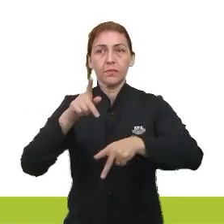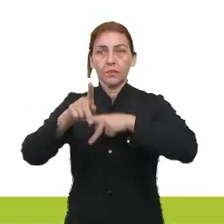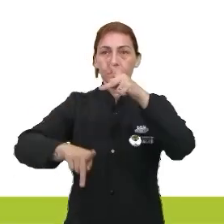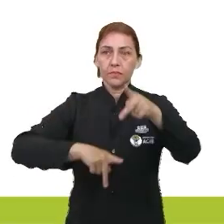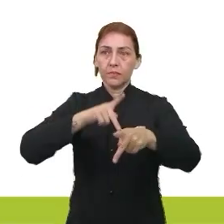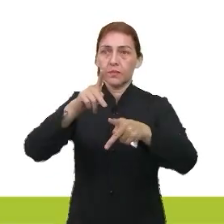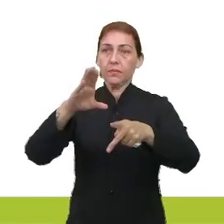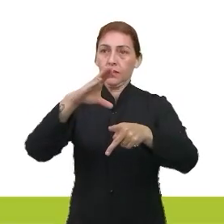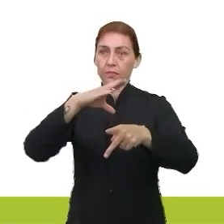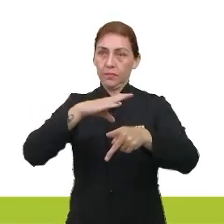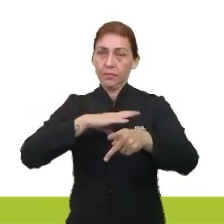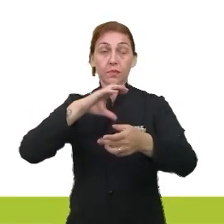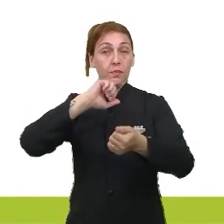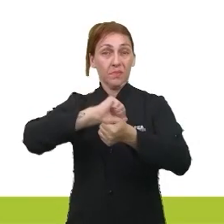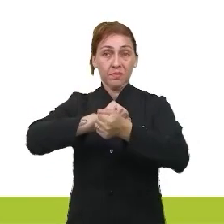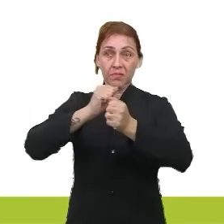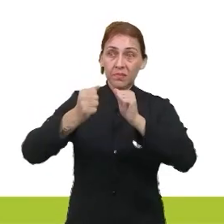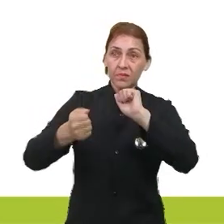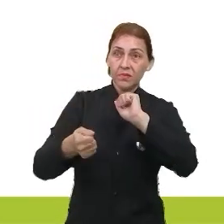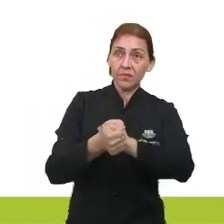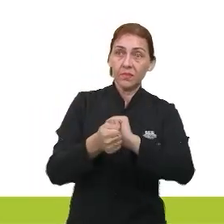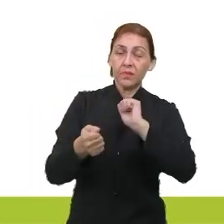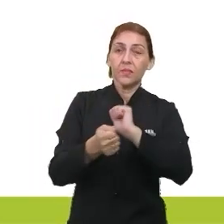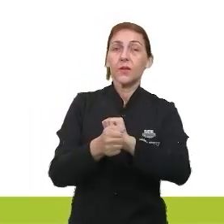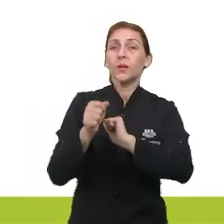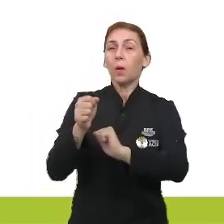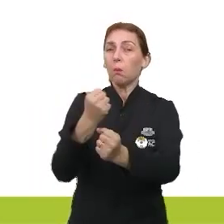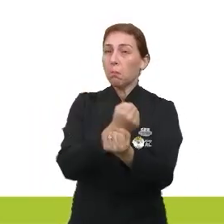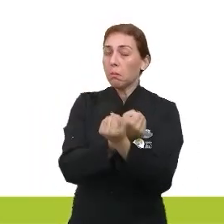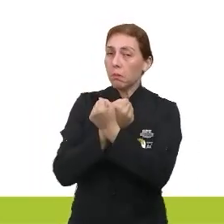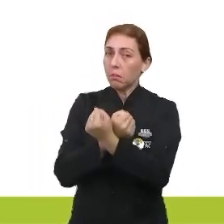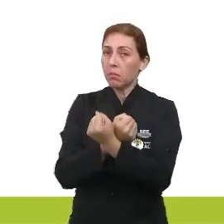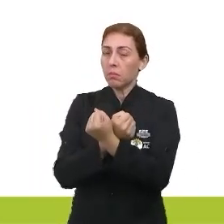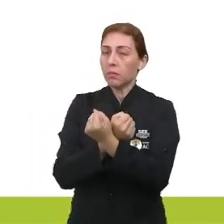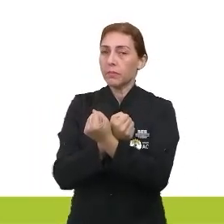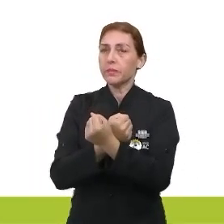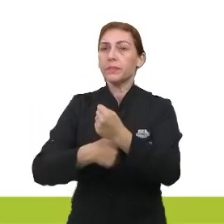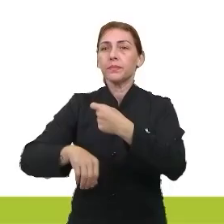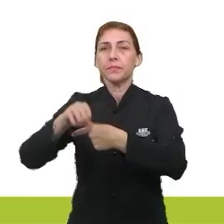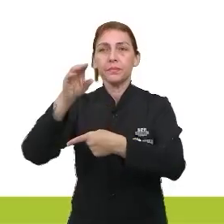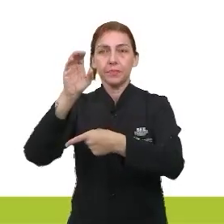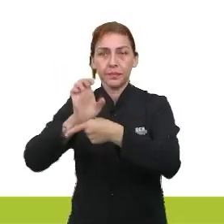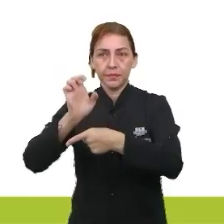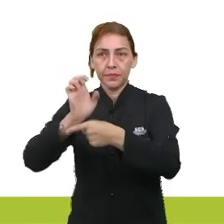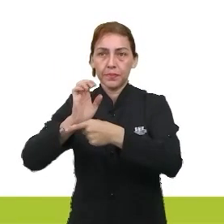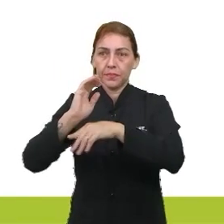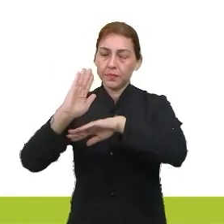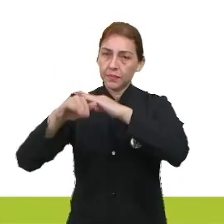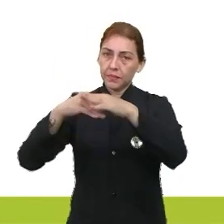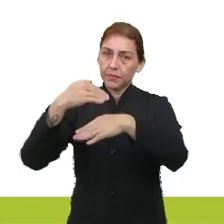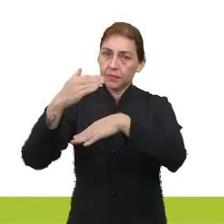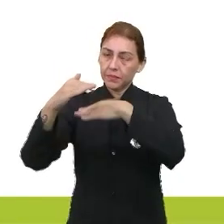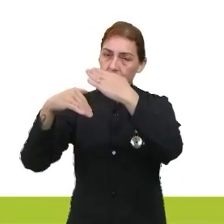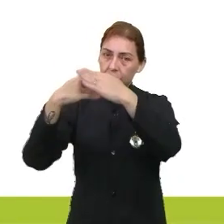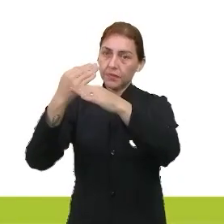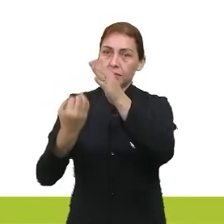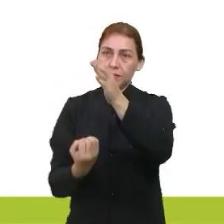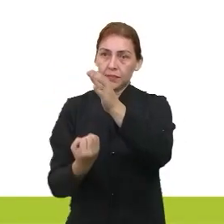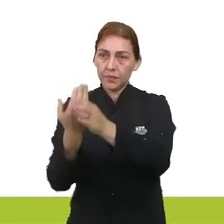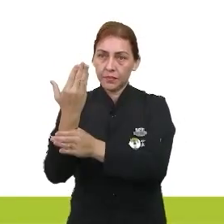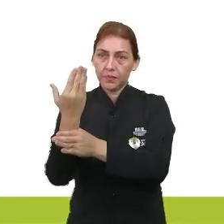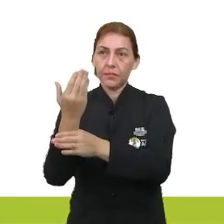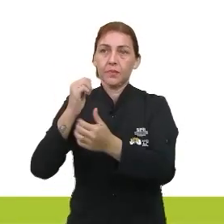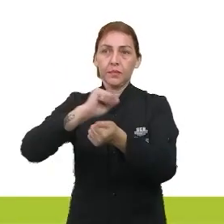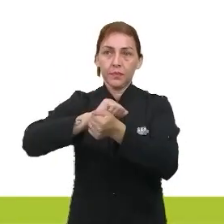aumento populacional das cidades, associado ao regime de servidão. Ou letra E, desenvolvimento da